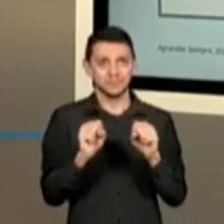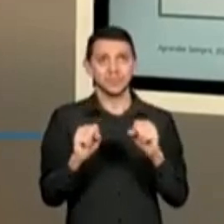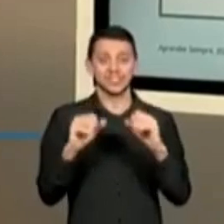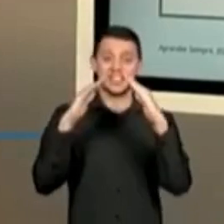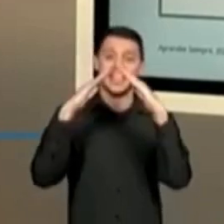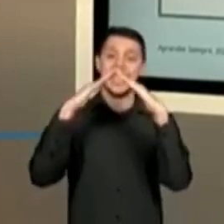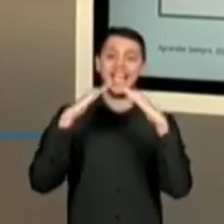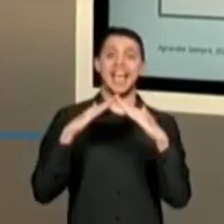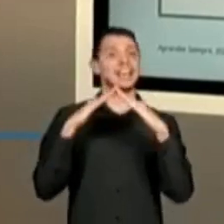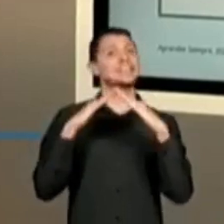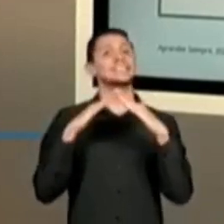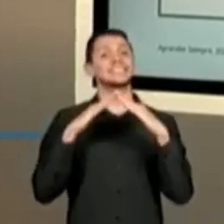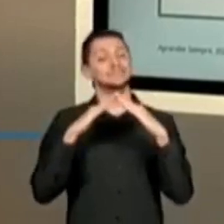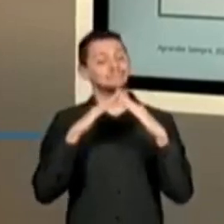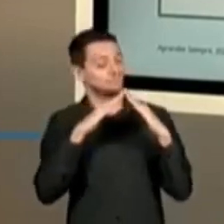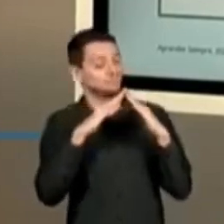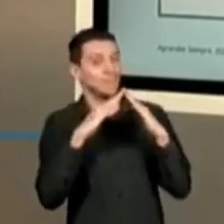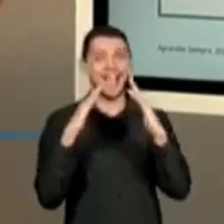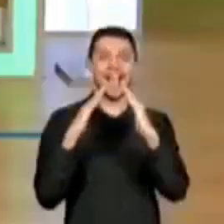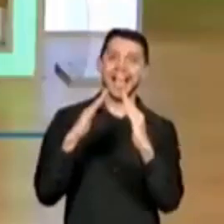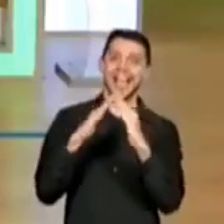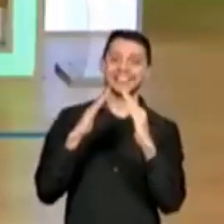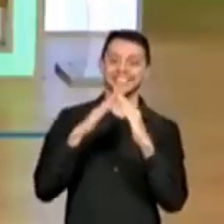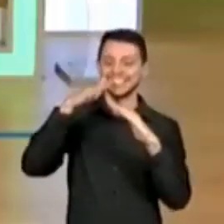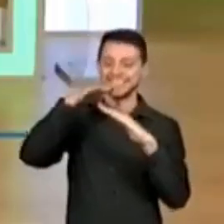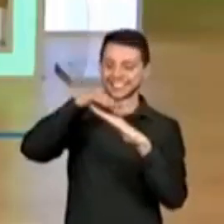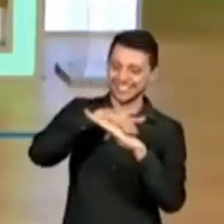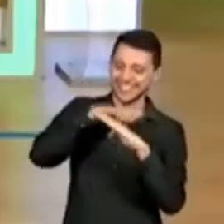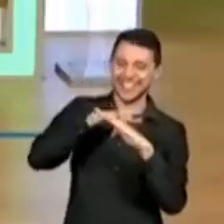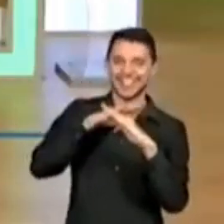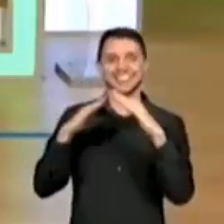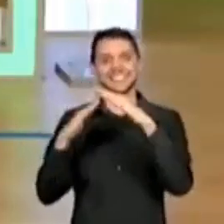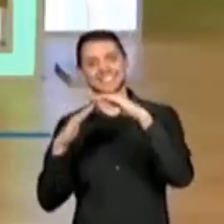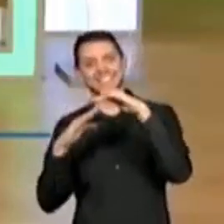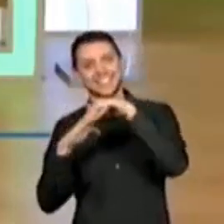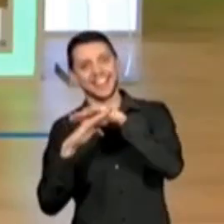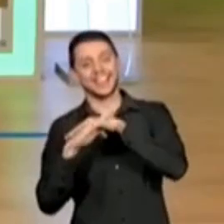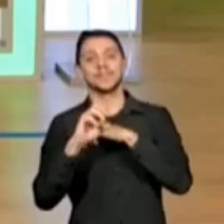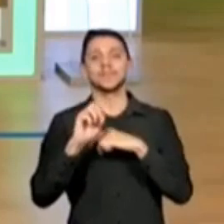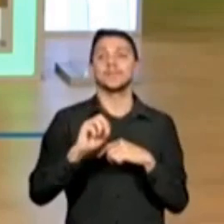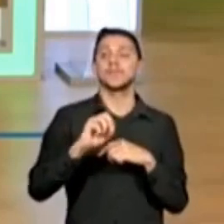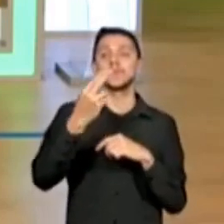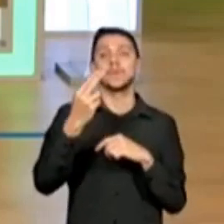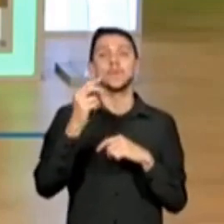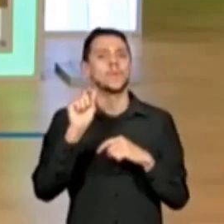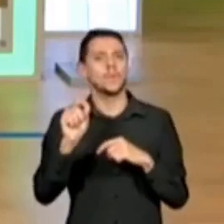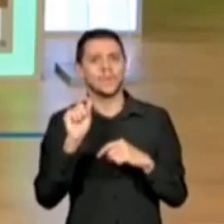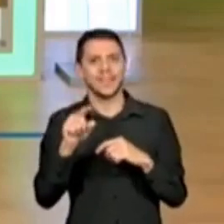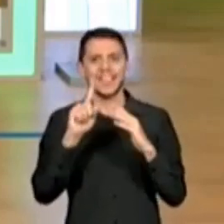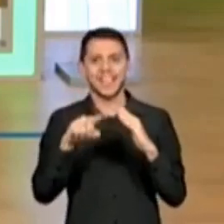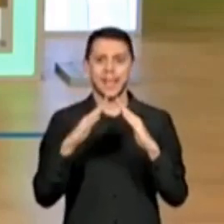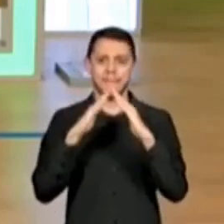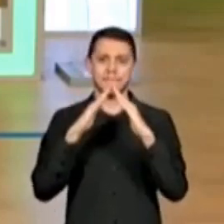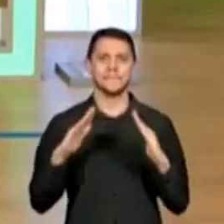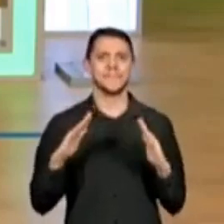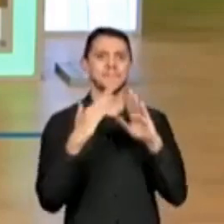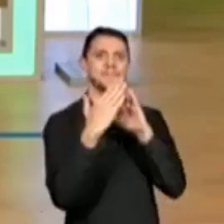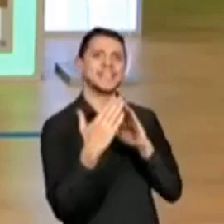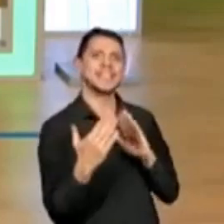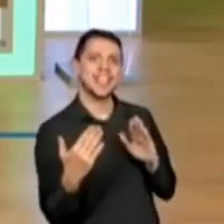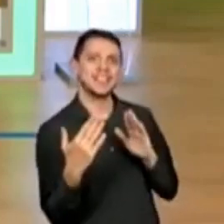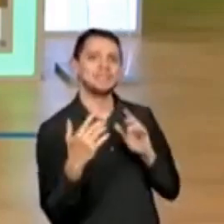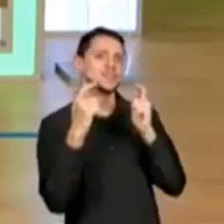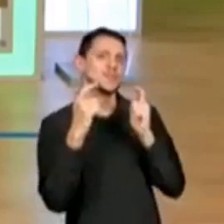casa, ou, como a professora Fran falou, e colocar a pirâmide. As pirâmides do Egito? Pirâmides do Egito. Pirâmides do Egito. Eu vou...